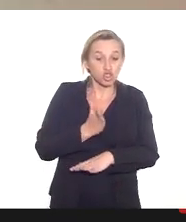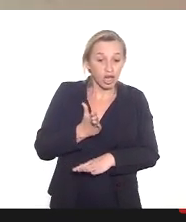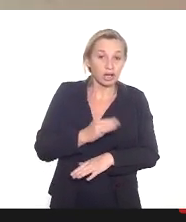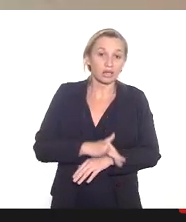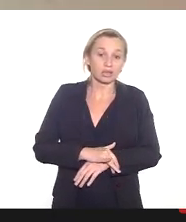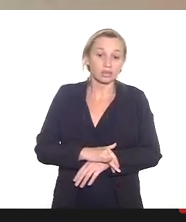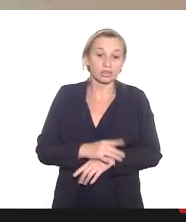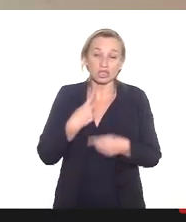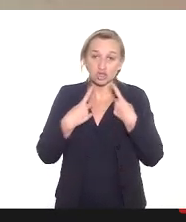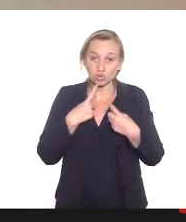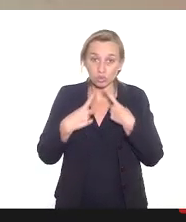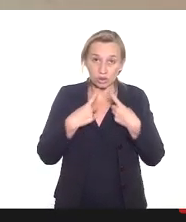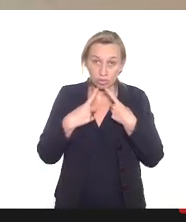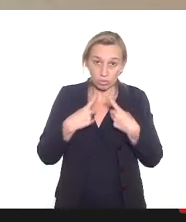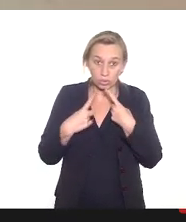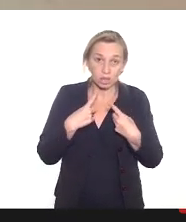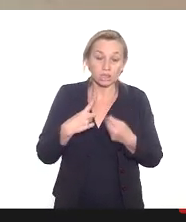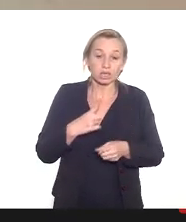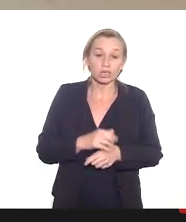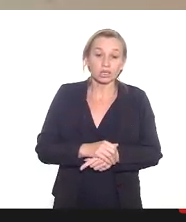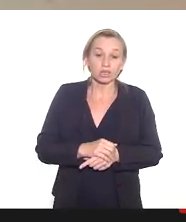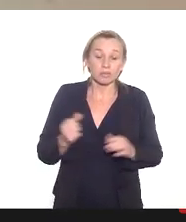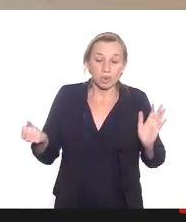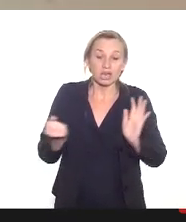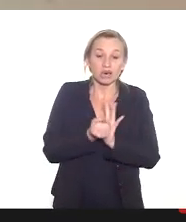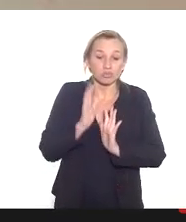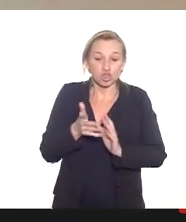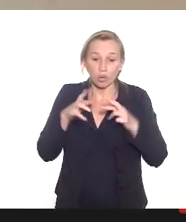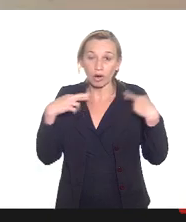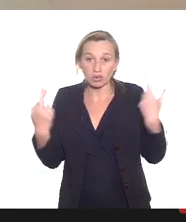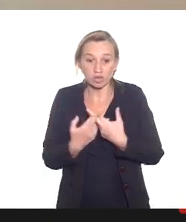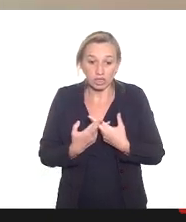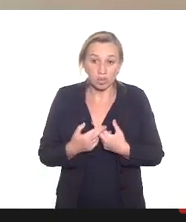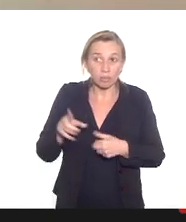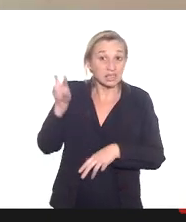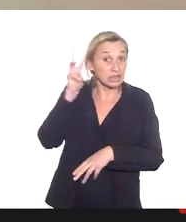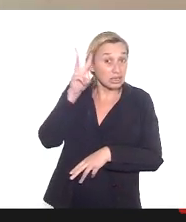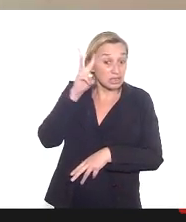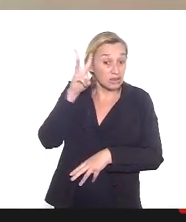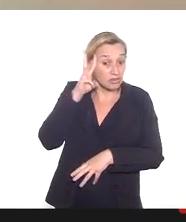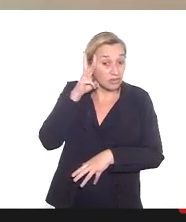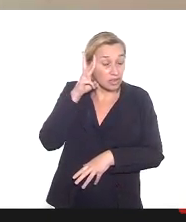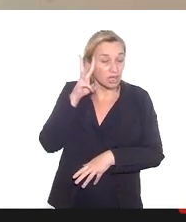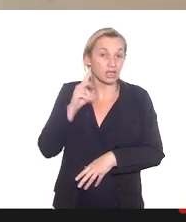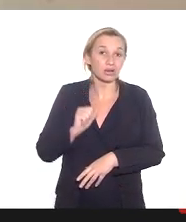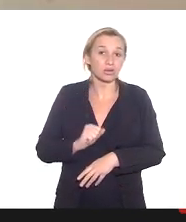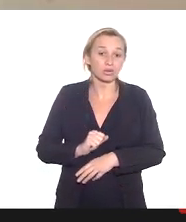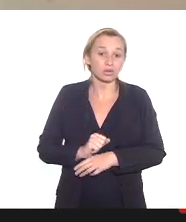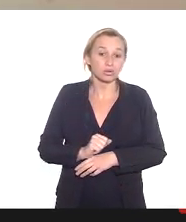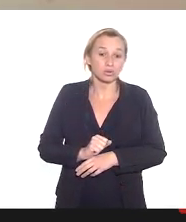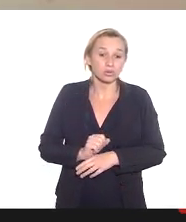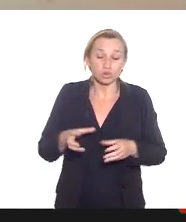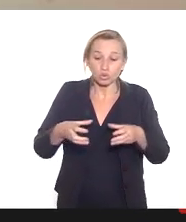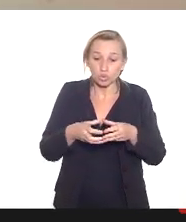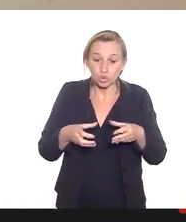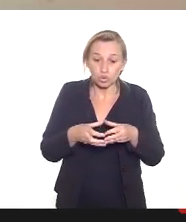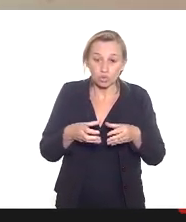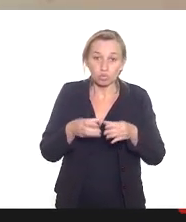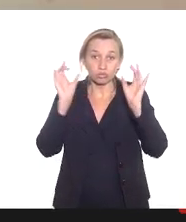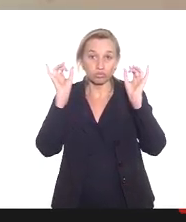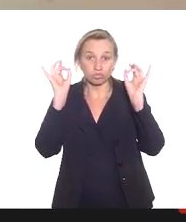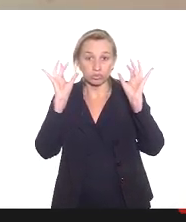nessa nessa discussão marcamos já uma reunião macheando a feira ou nosso grupo de